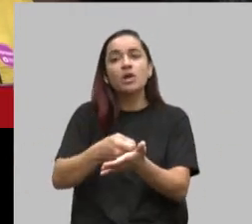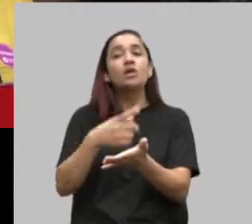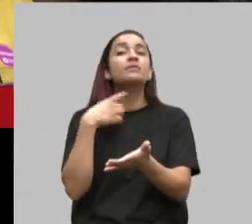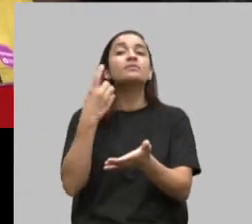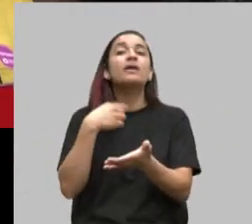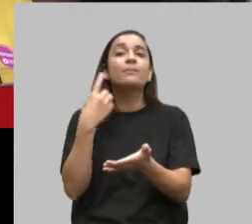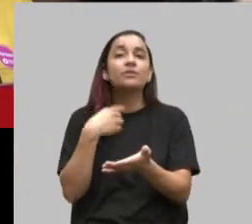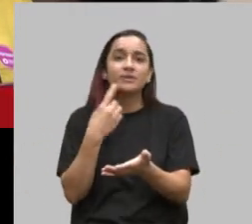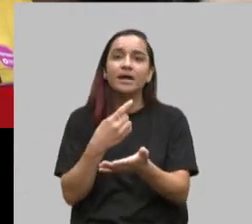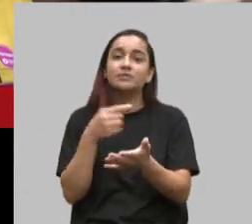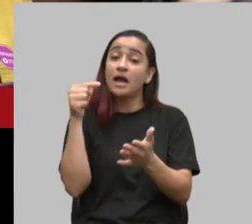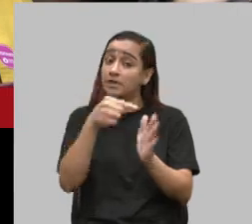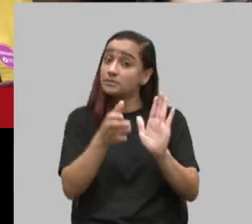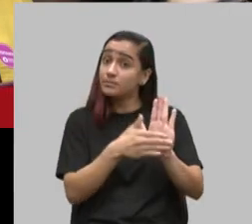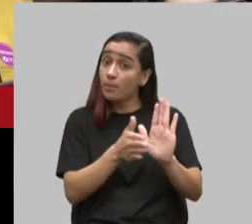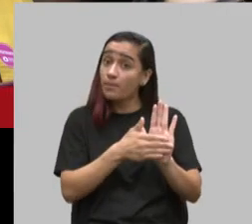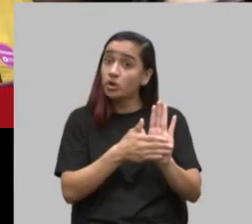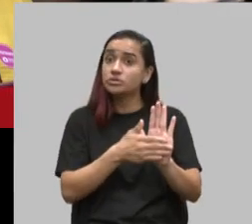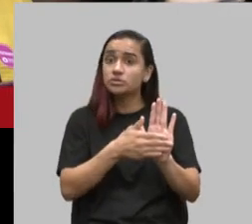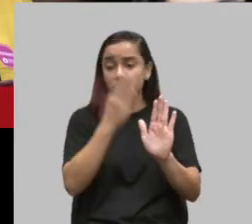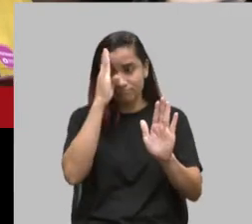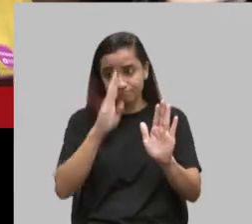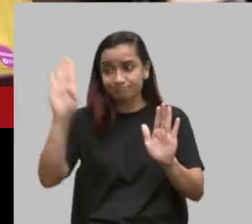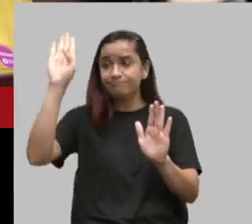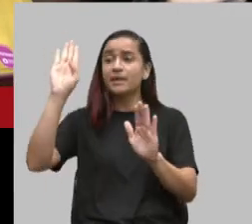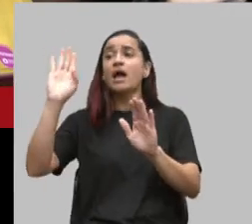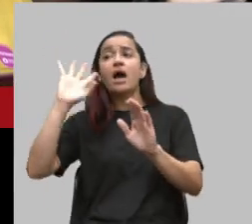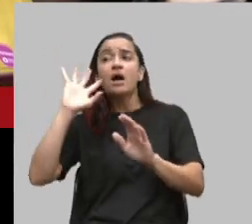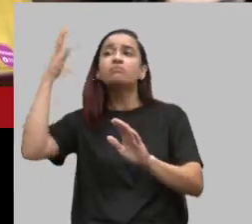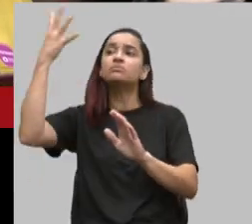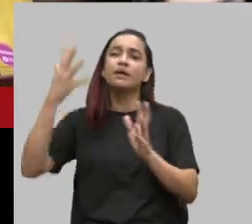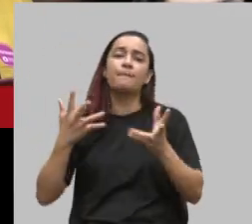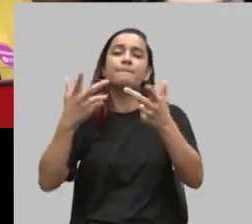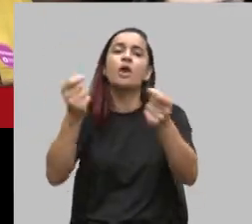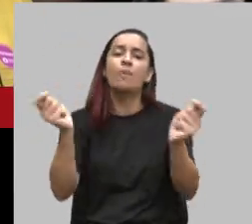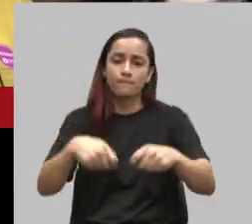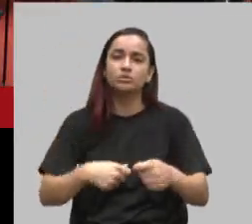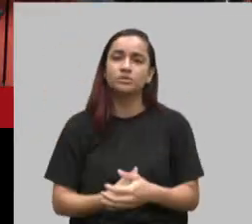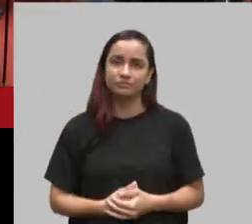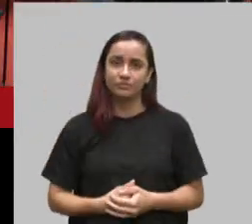essas propostas sejam cumpridas da melhor forma possível a forma que nós